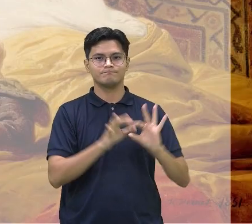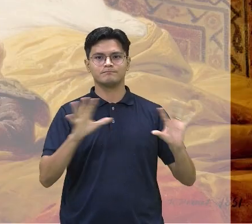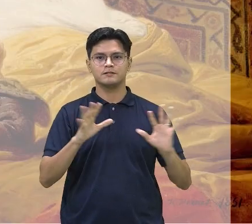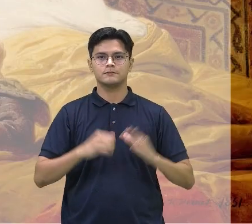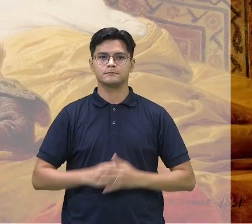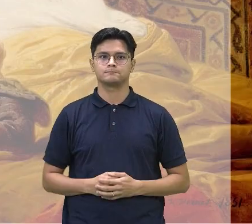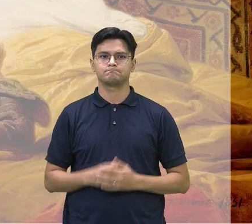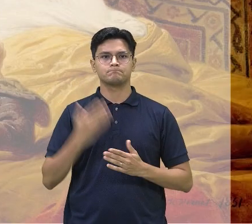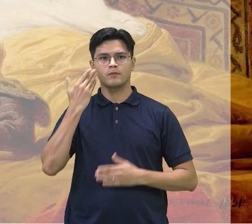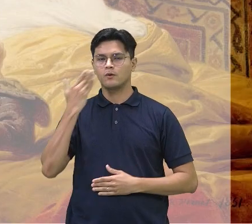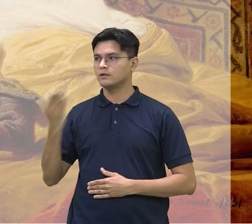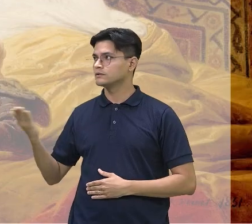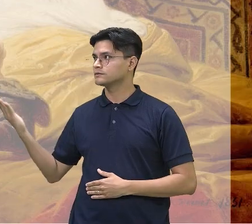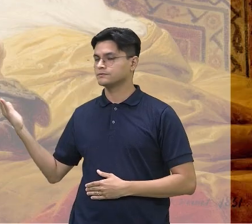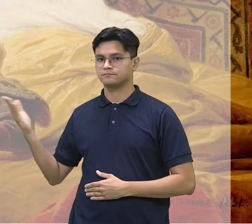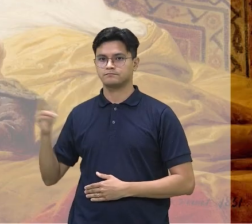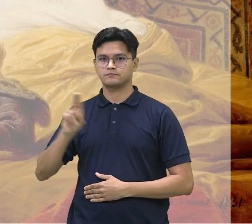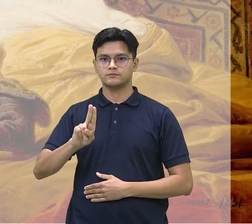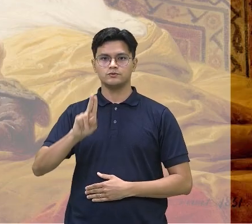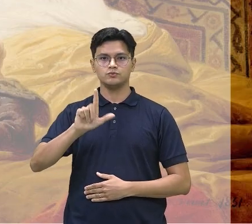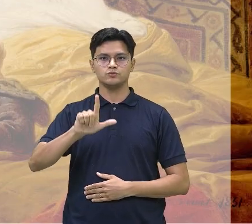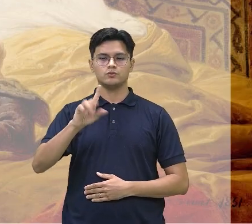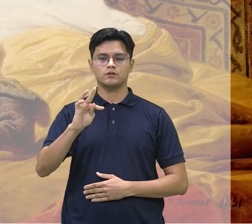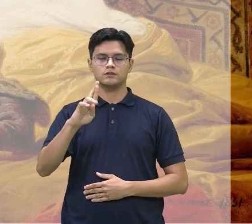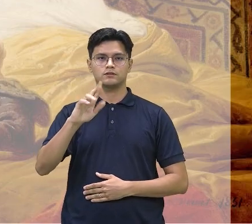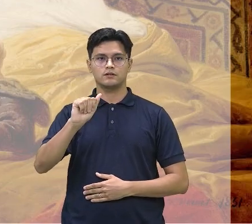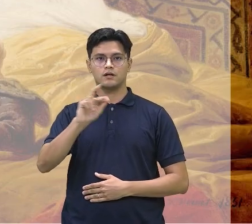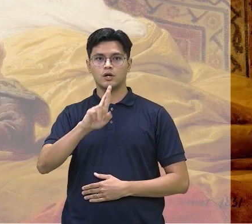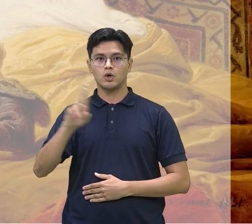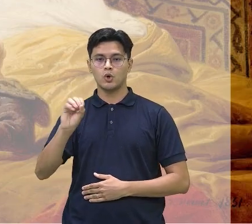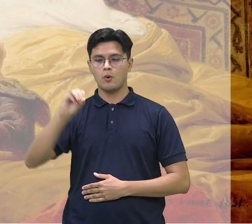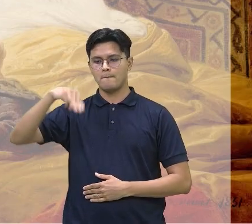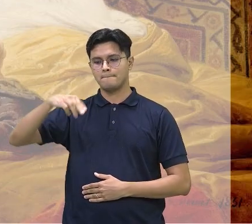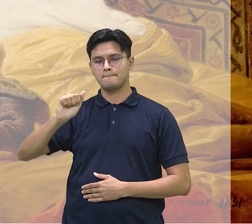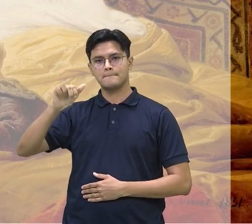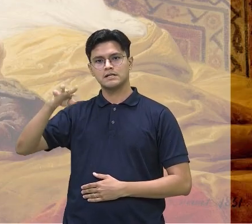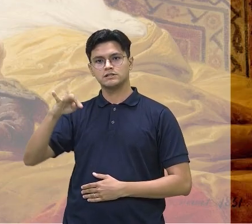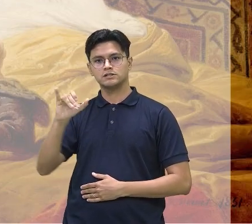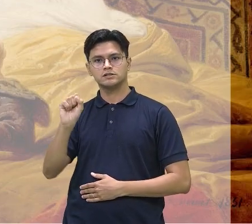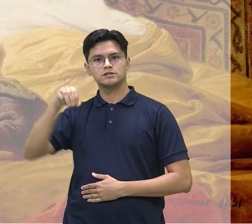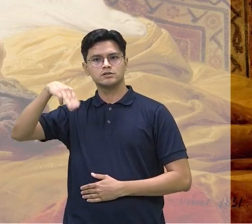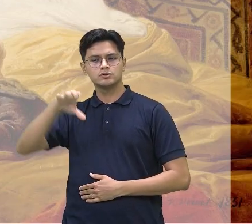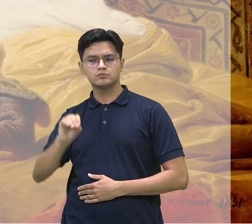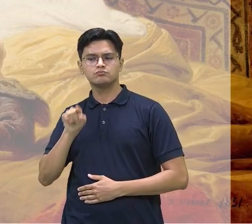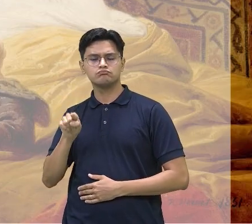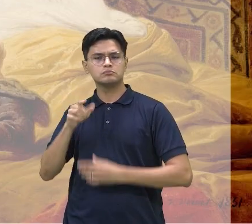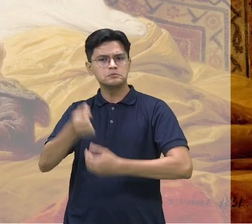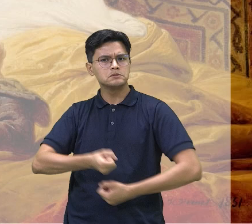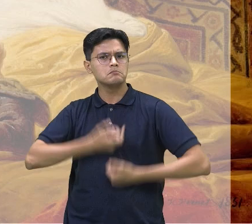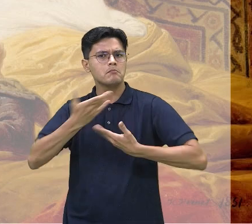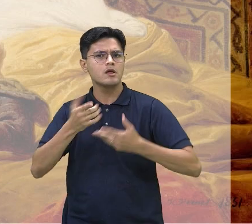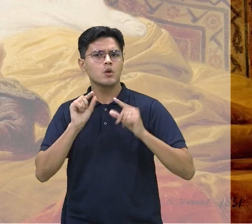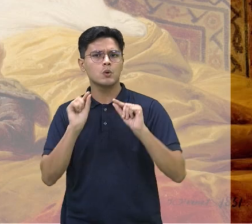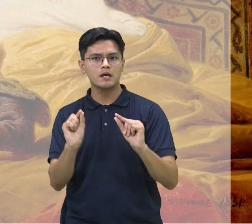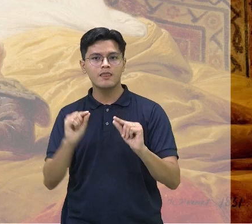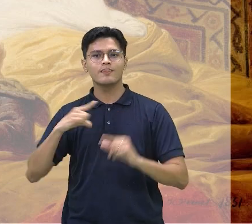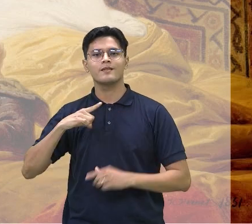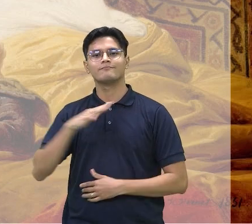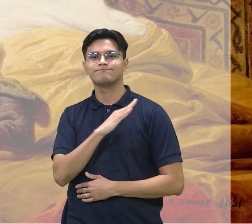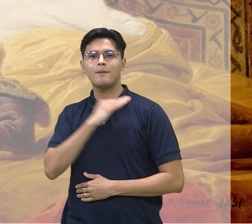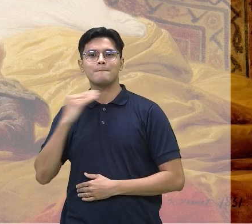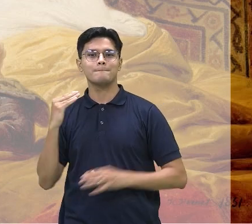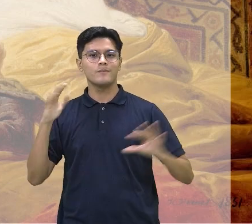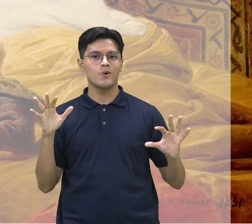o ultrarromantismo expressa? Como eu falei, olha só, amor e morte andam ali de mãos dadas,